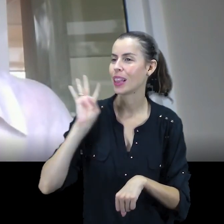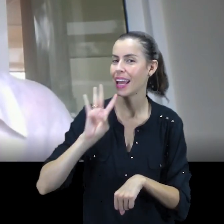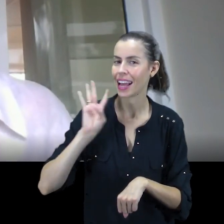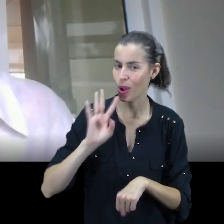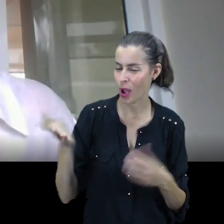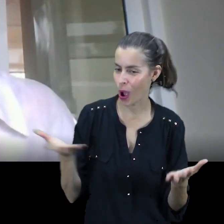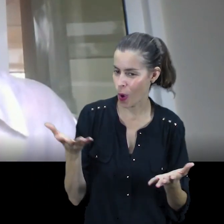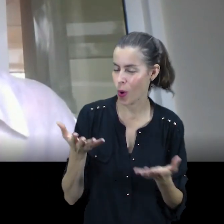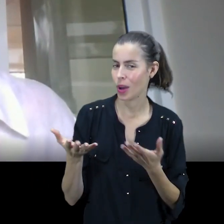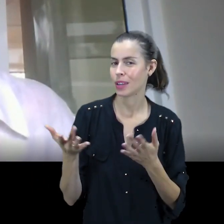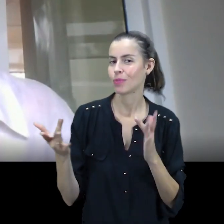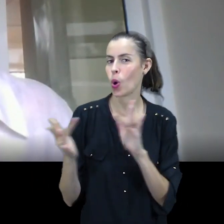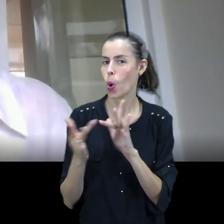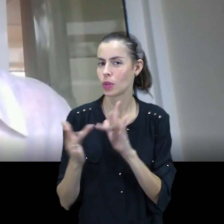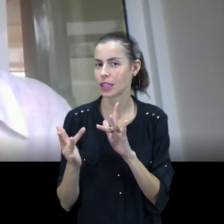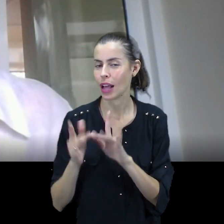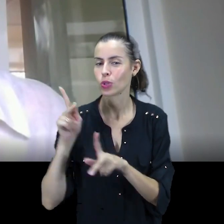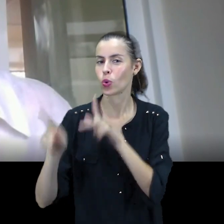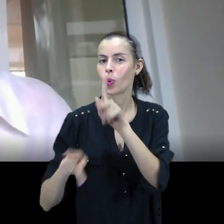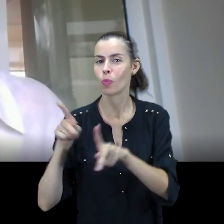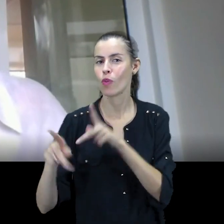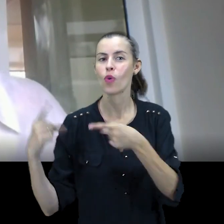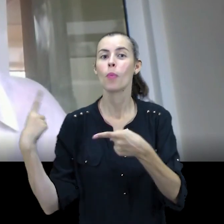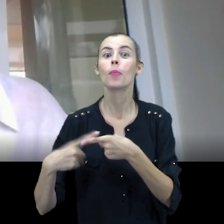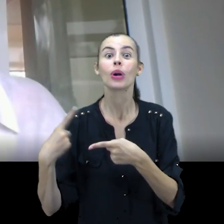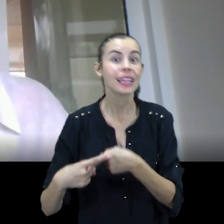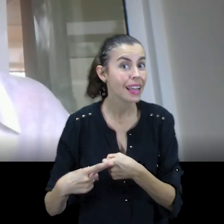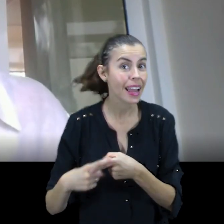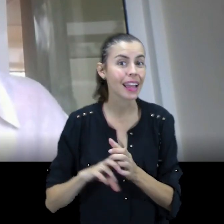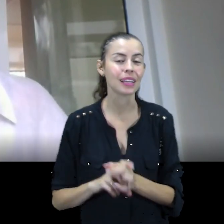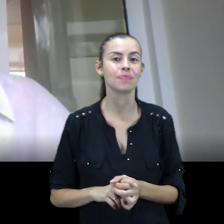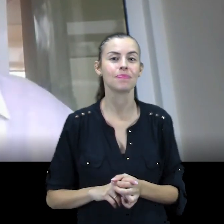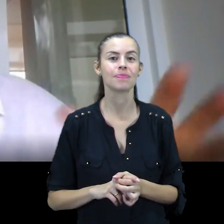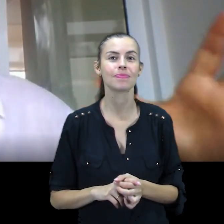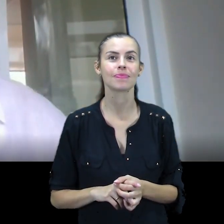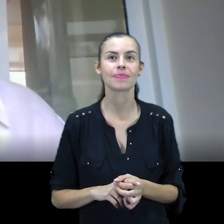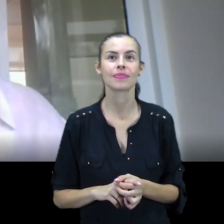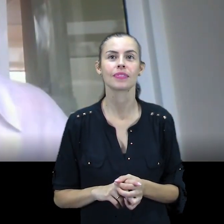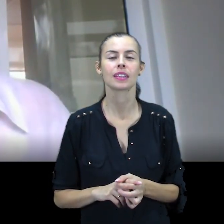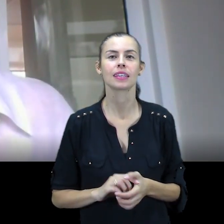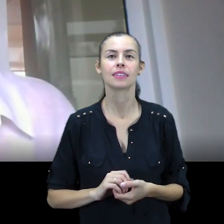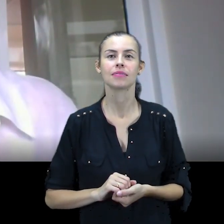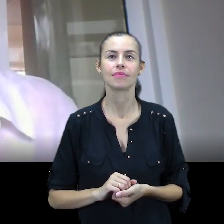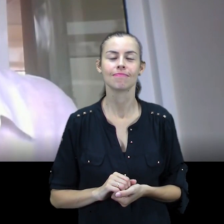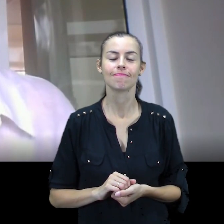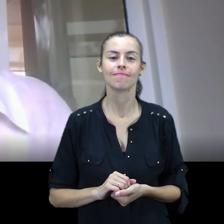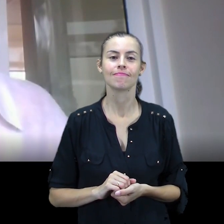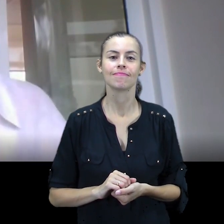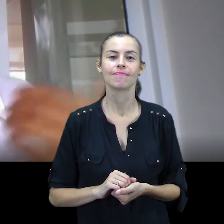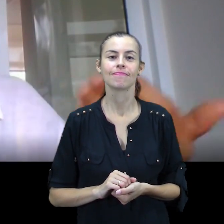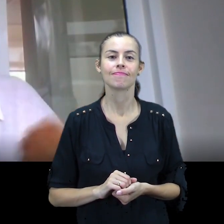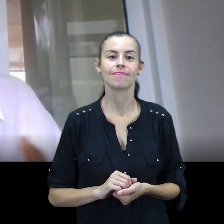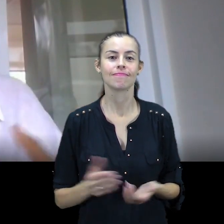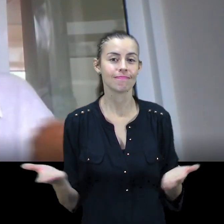uma necessidade se coloca para o profissional de saúde, e eu acho que também um coração mais aberto para o diálogo,